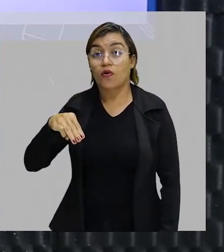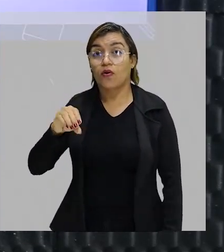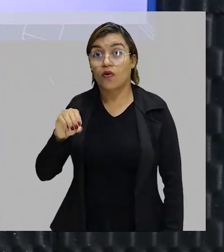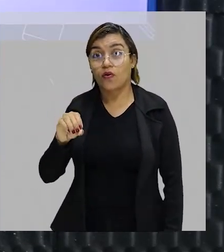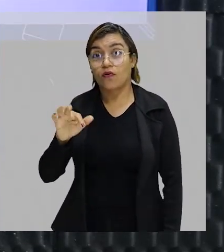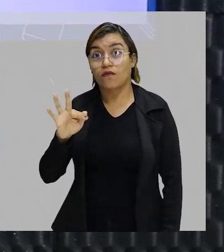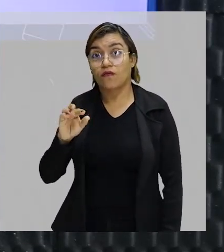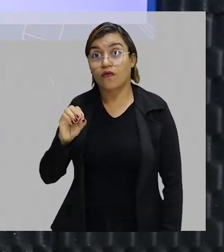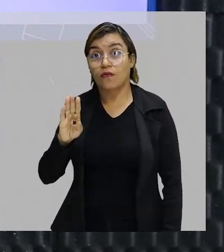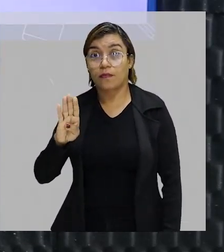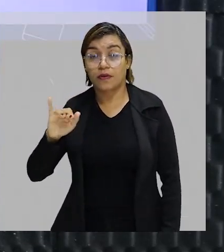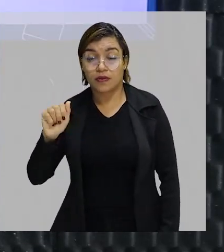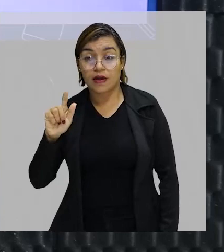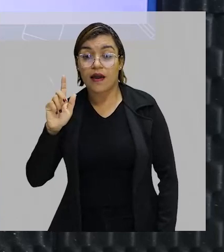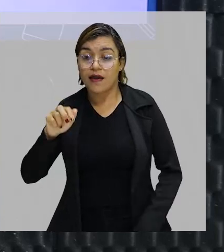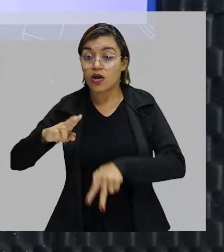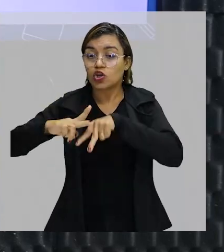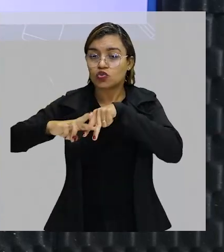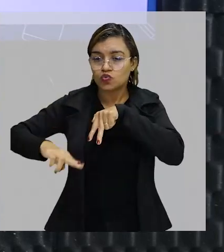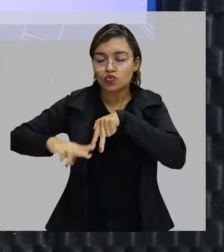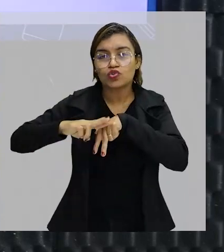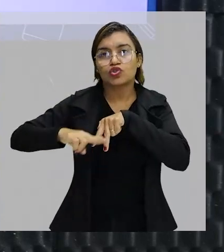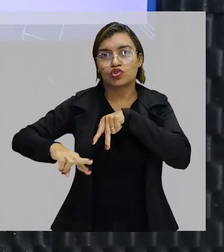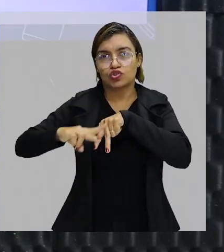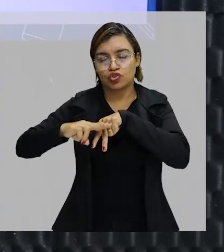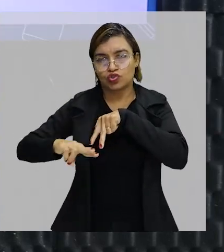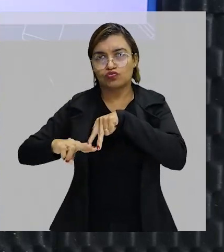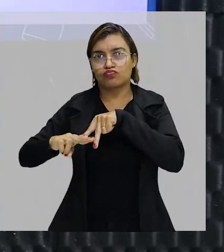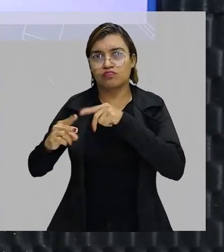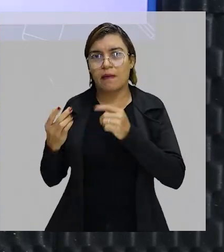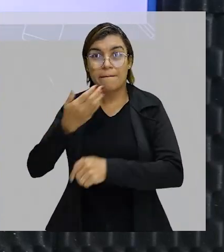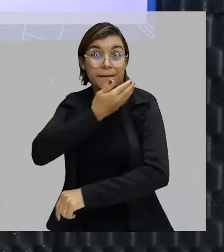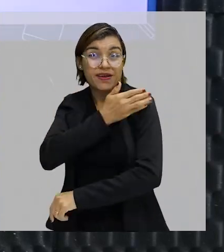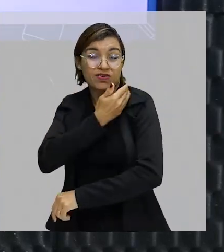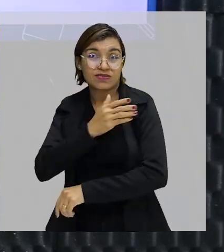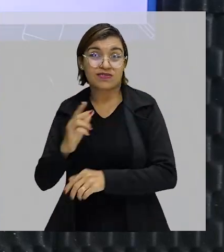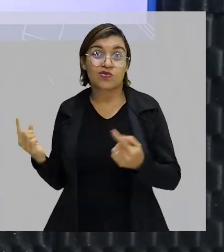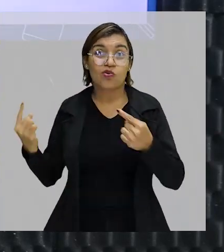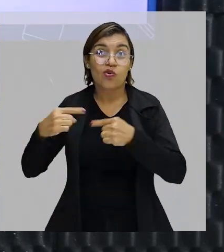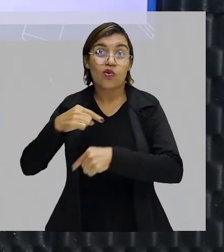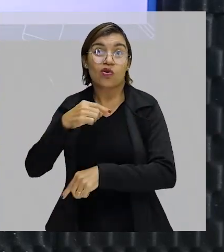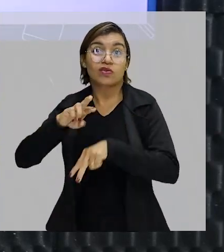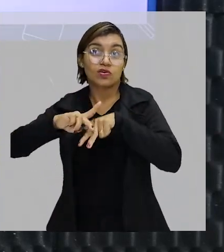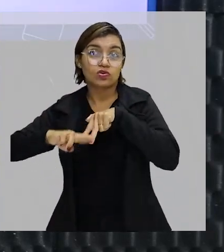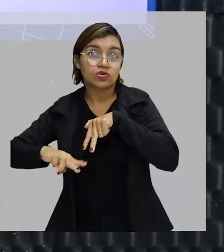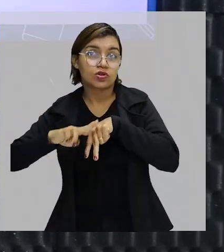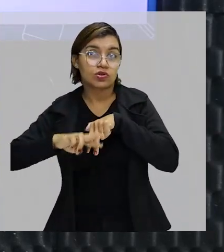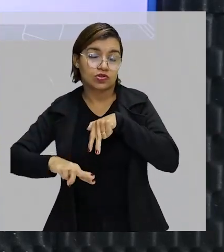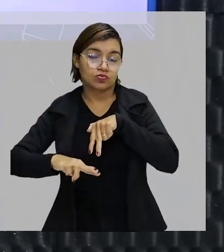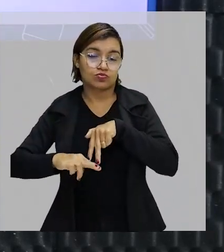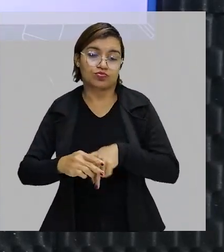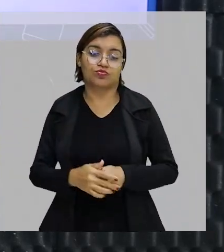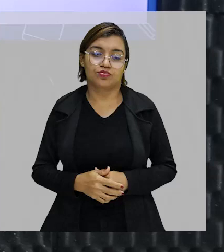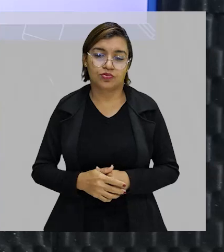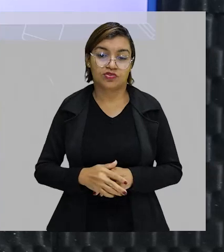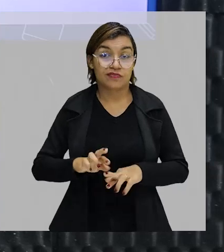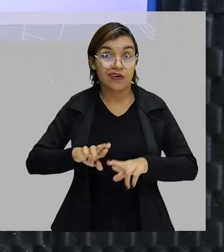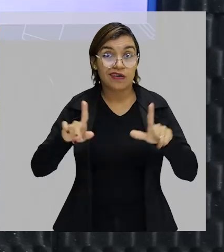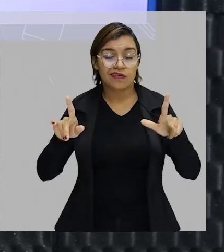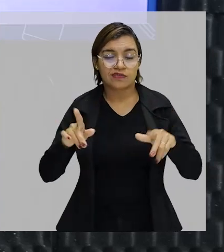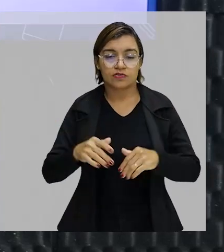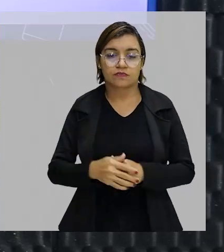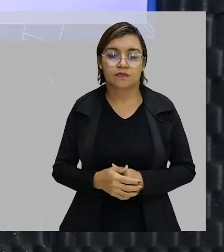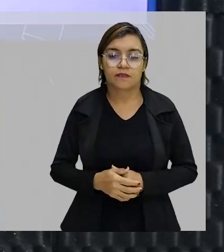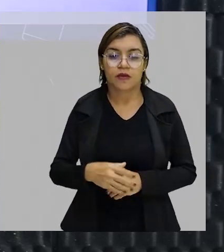do gênero, da orientação sexual. Então já é diferente, não é a mesma coisa. Já